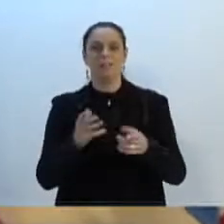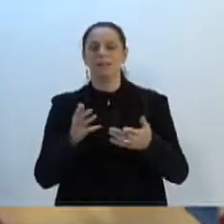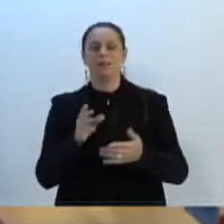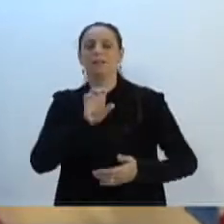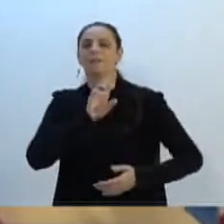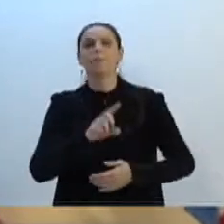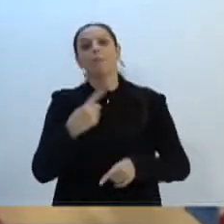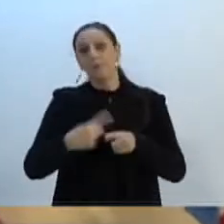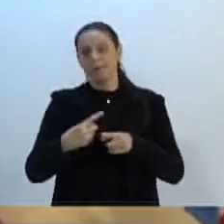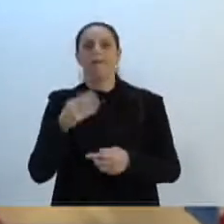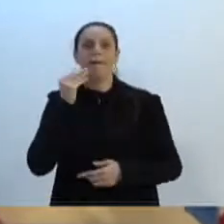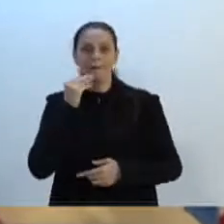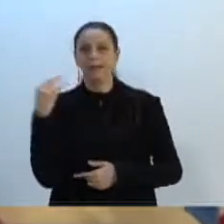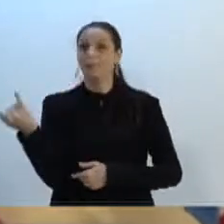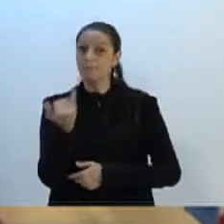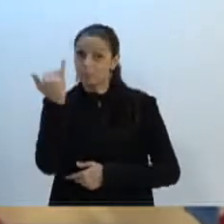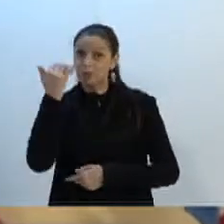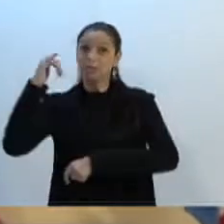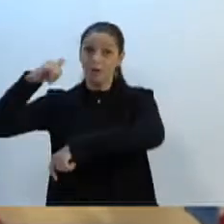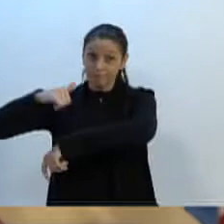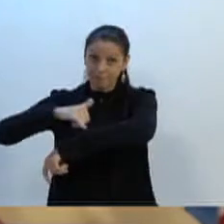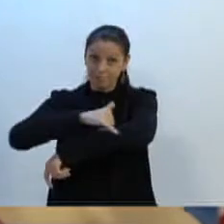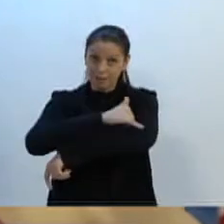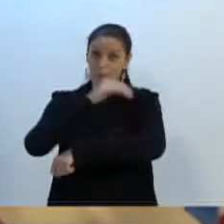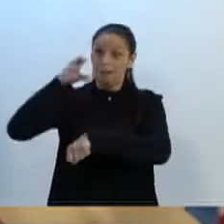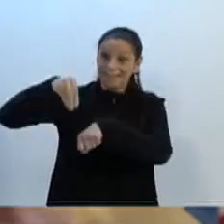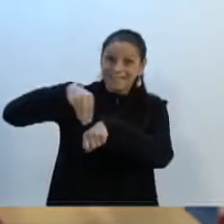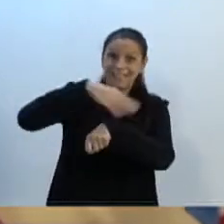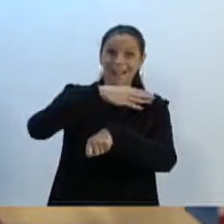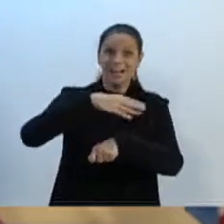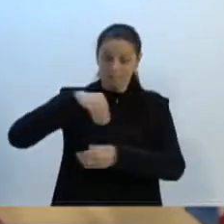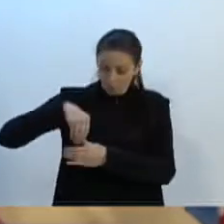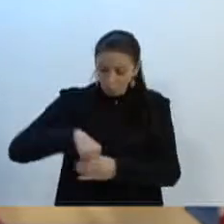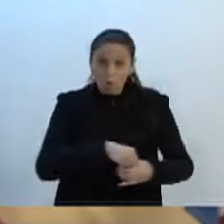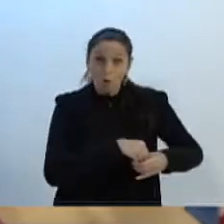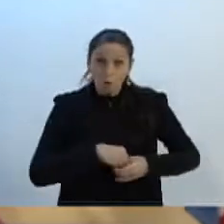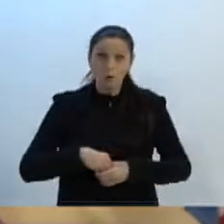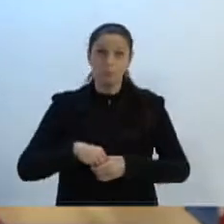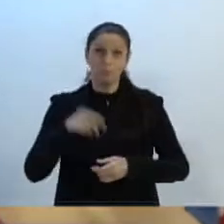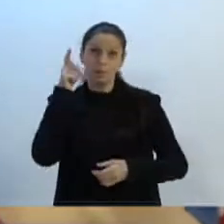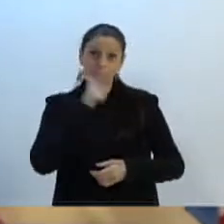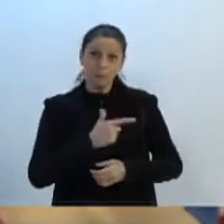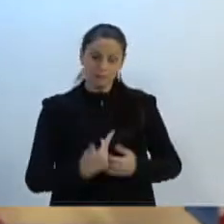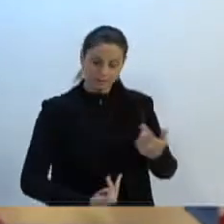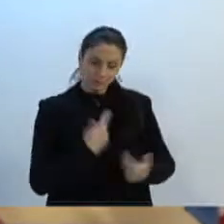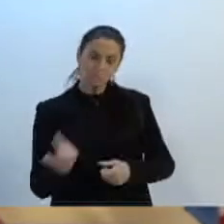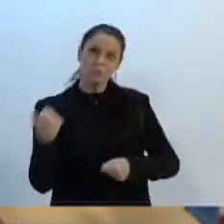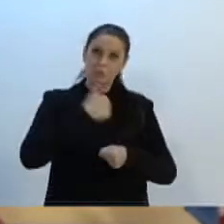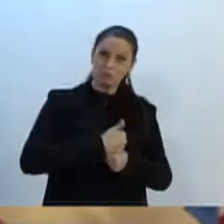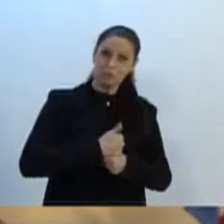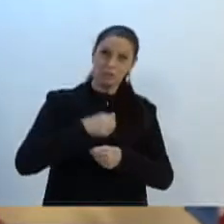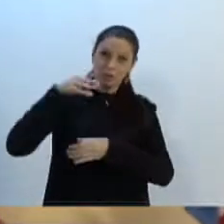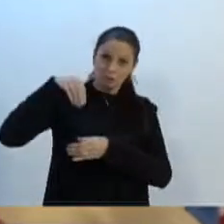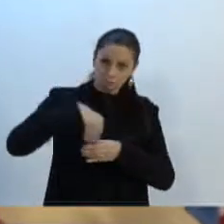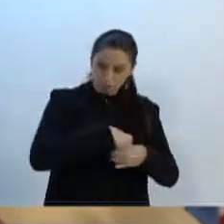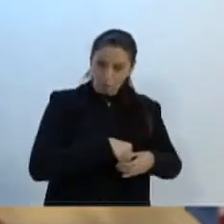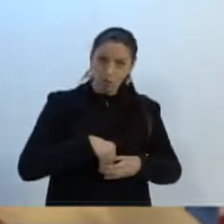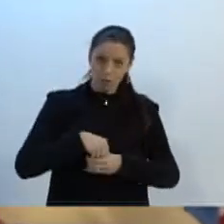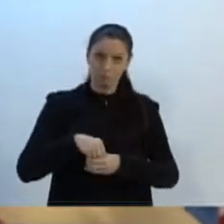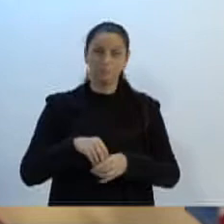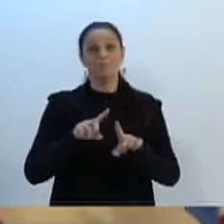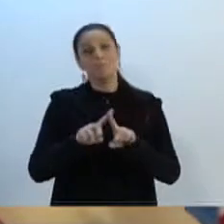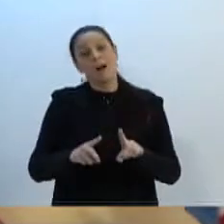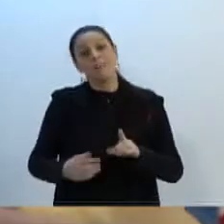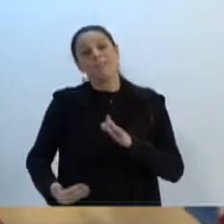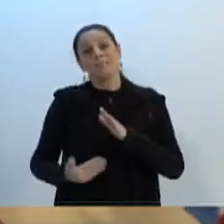transplantes, que é importante para a cidade de Blumenau, acho que esse é um dos principais aspectos, que hoje ele funciona, infelizmente, até às 5 horas da tarde, porque